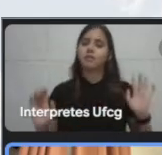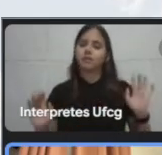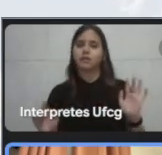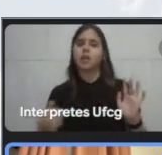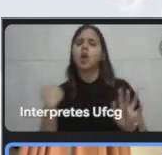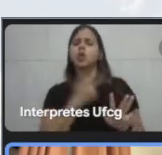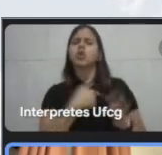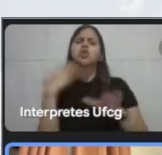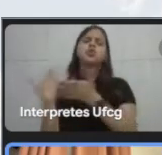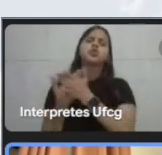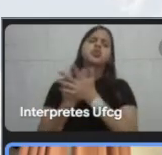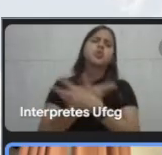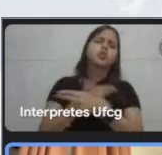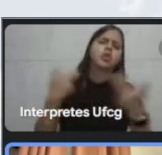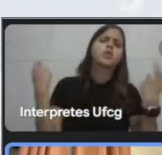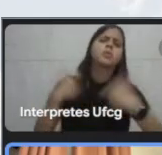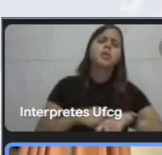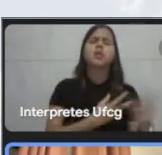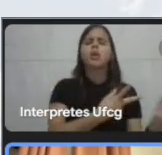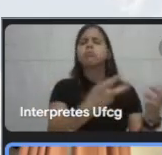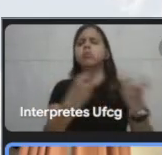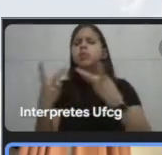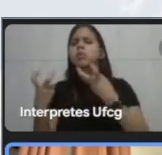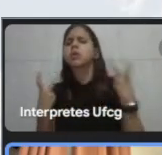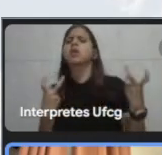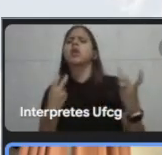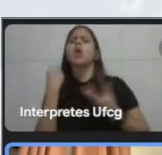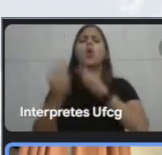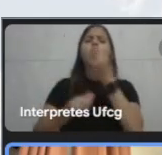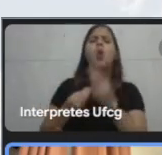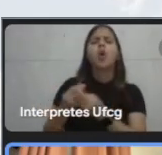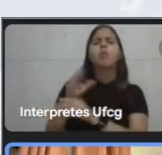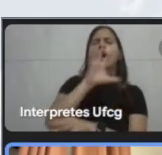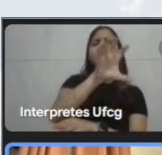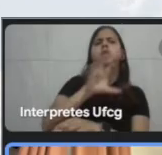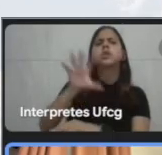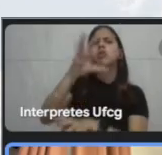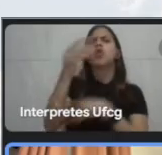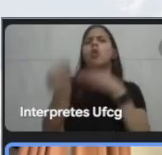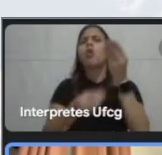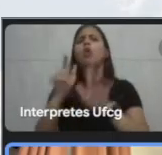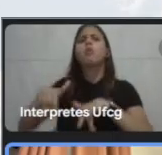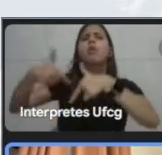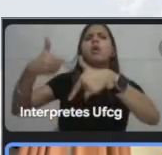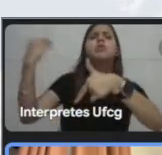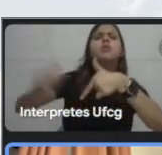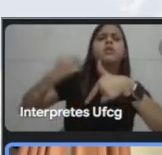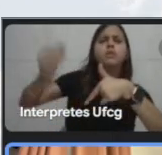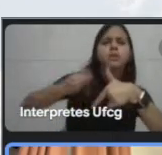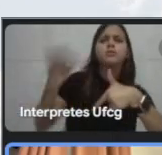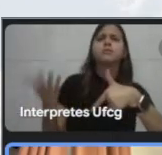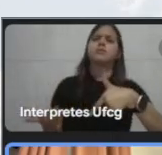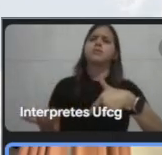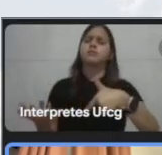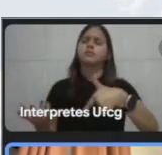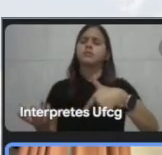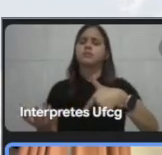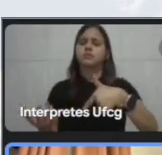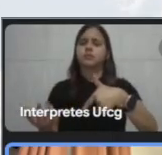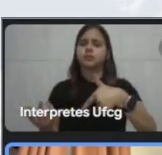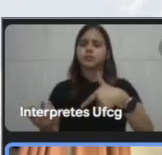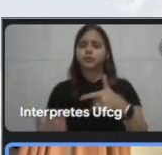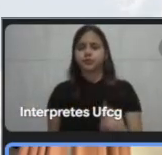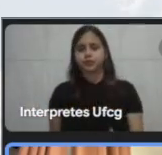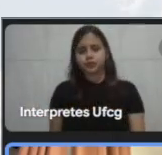precisa ter uma percepção interessante de como aquela região se comporta e quais as variáveis elas são condizentes com o que está acontecendo naquele